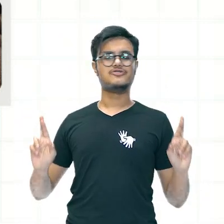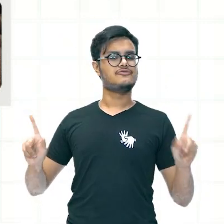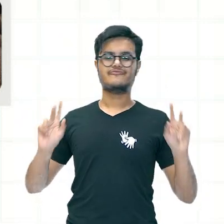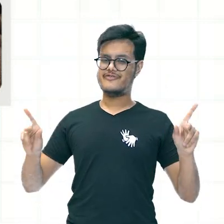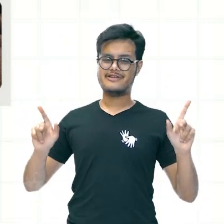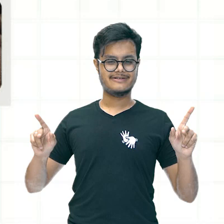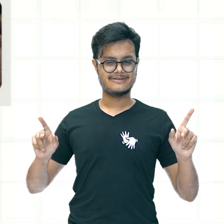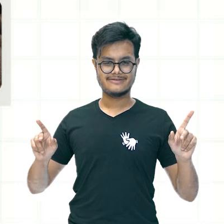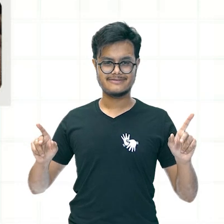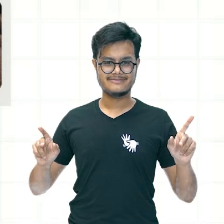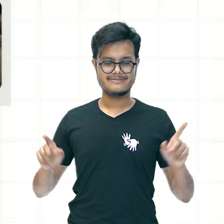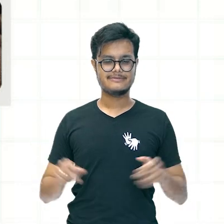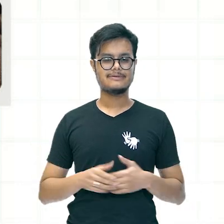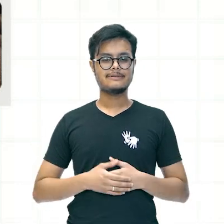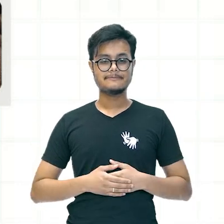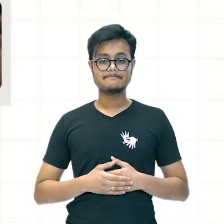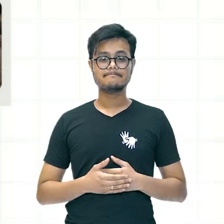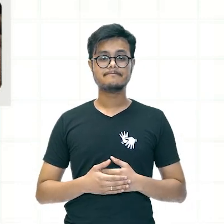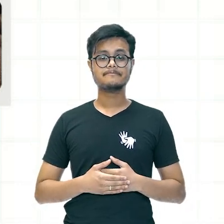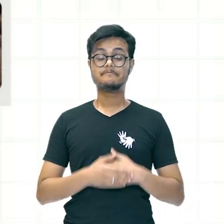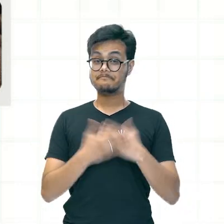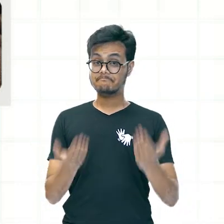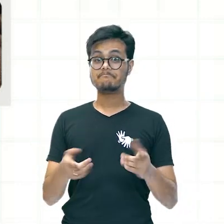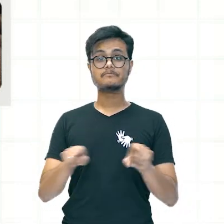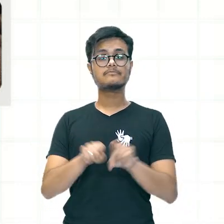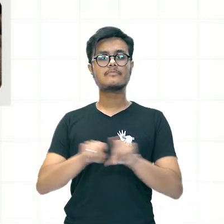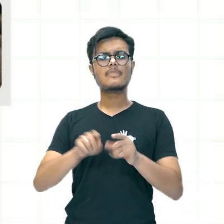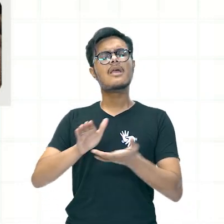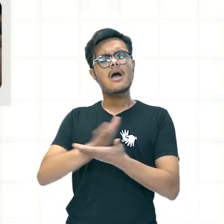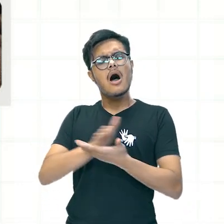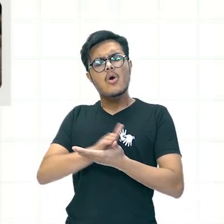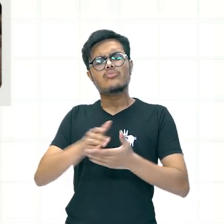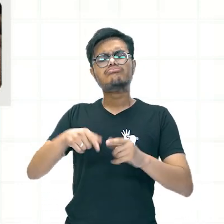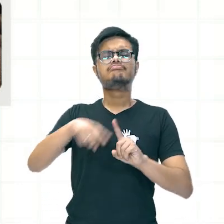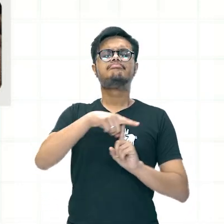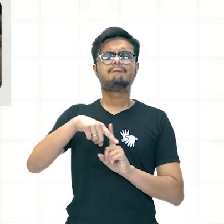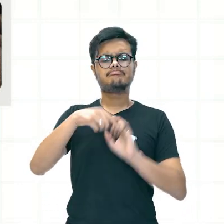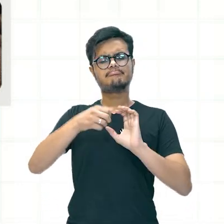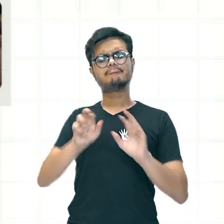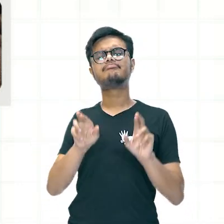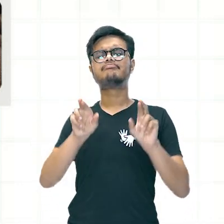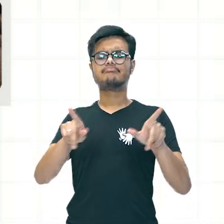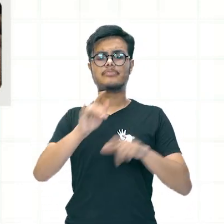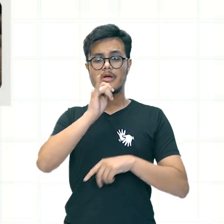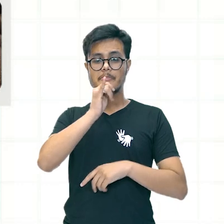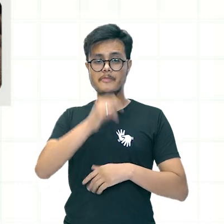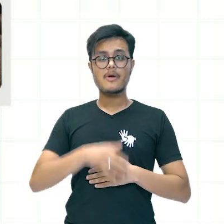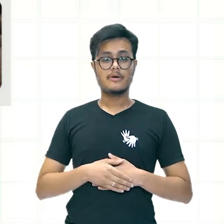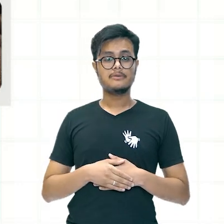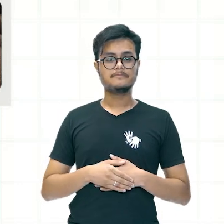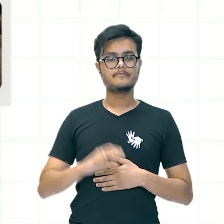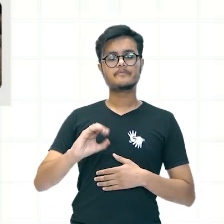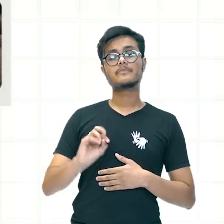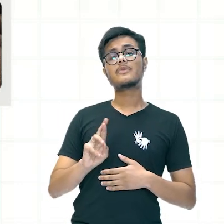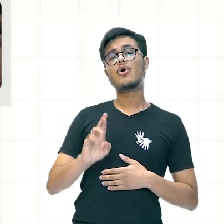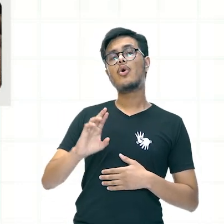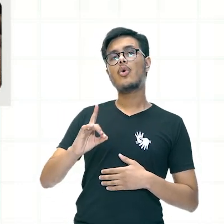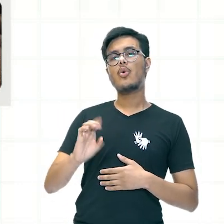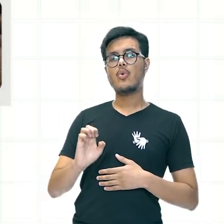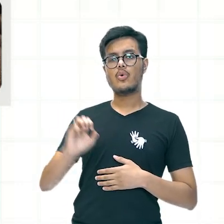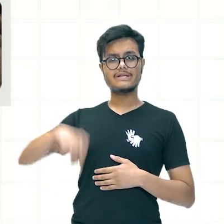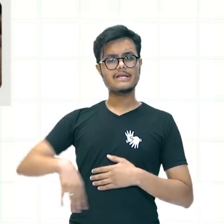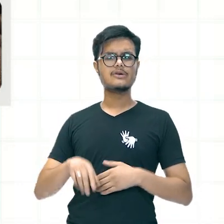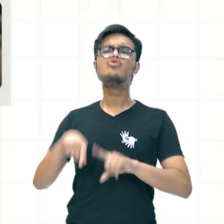uma classe diferente. Na ordem a gente já vai vendo também algumas diferenças, né? Aqui no caso da ordem da onça, ela é